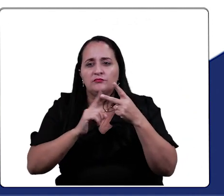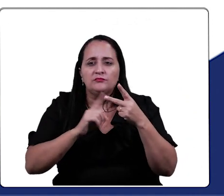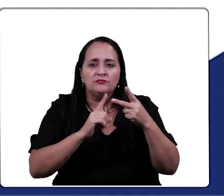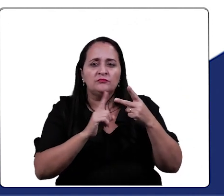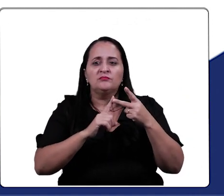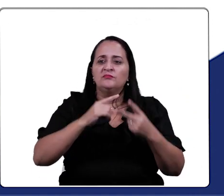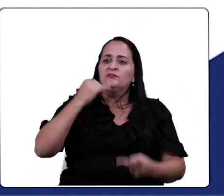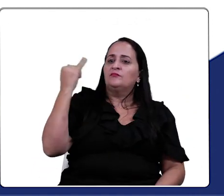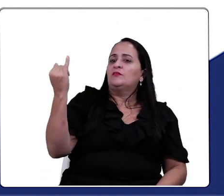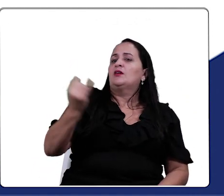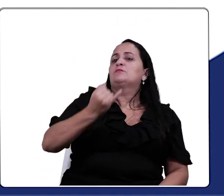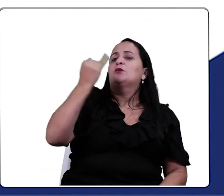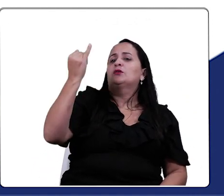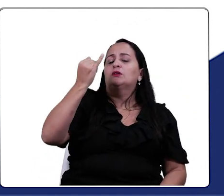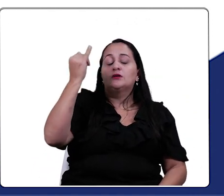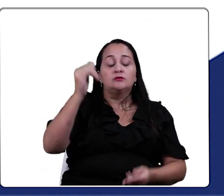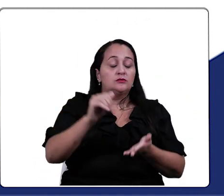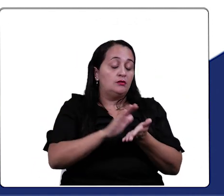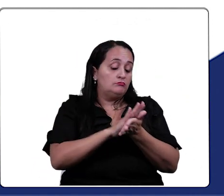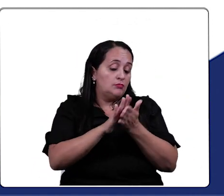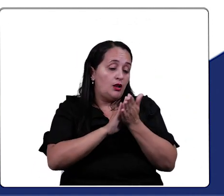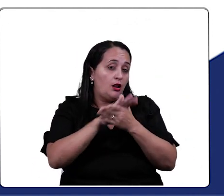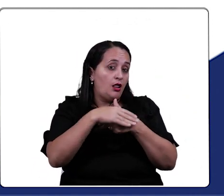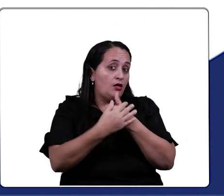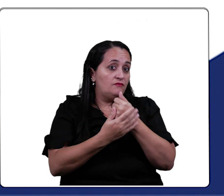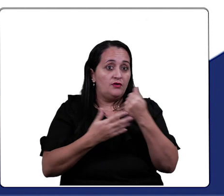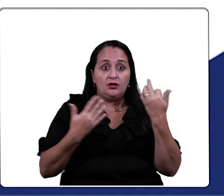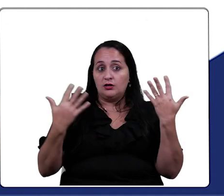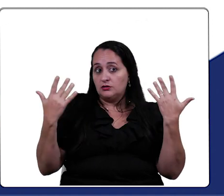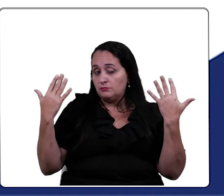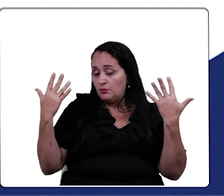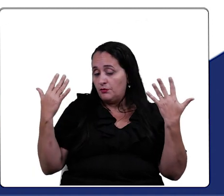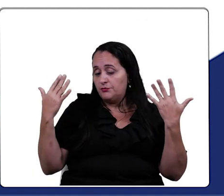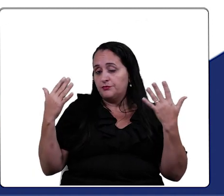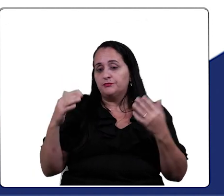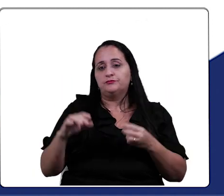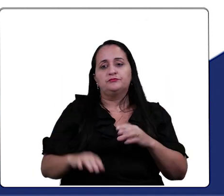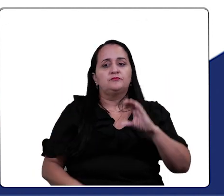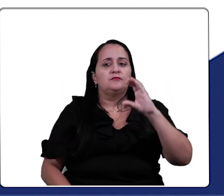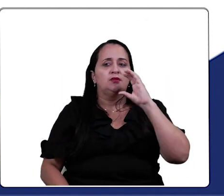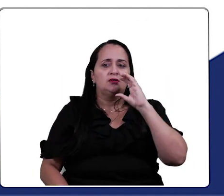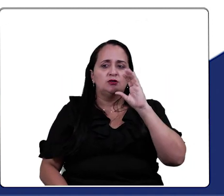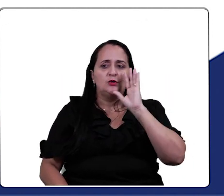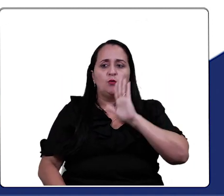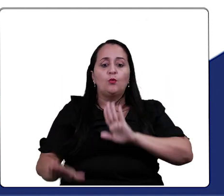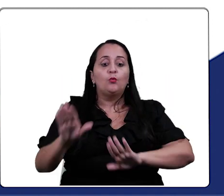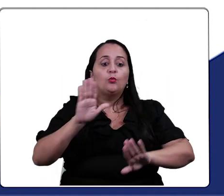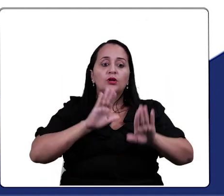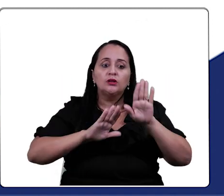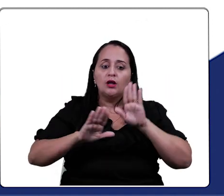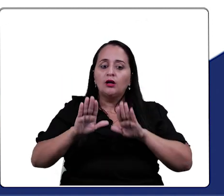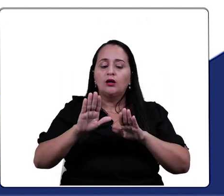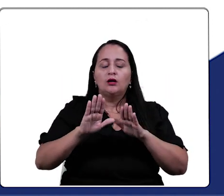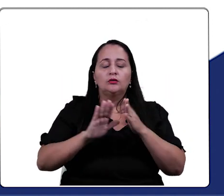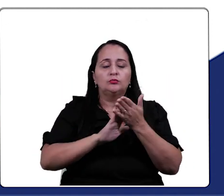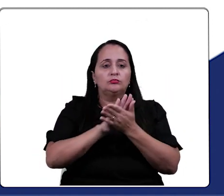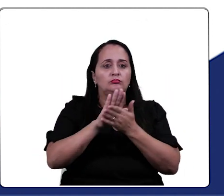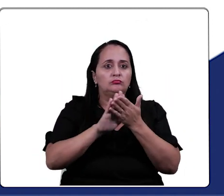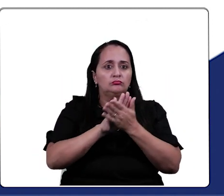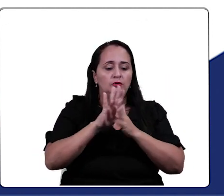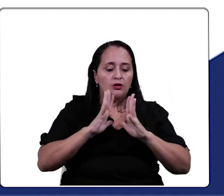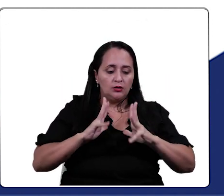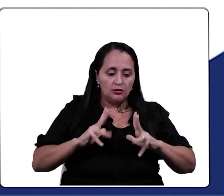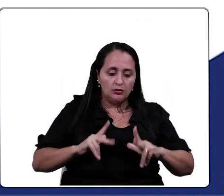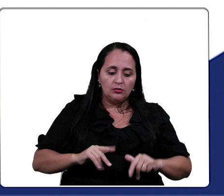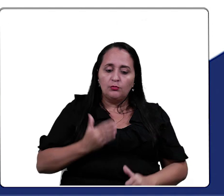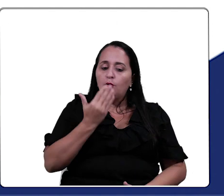higiene para as mãos. Letra C, os cuidados da higiene com os alimentos. Ou